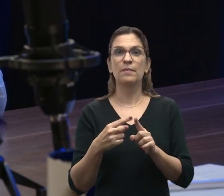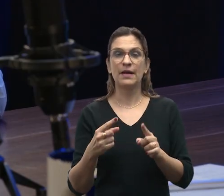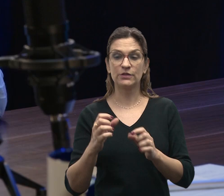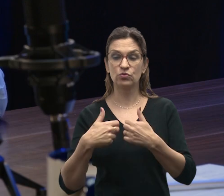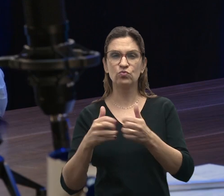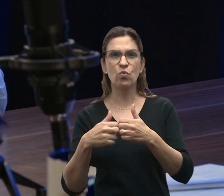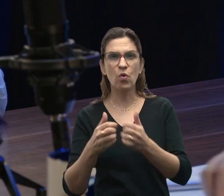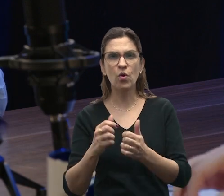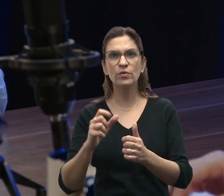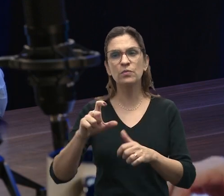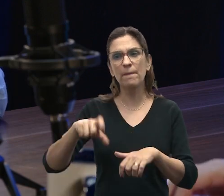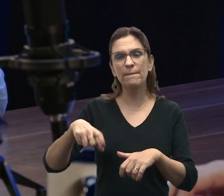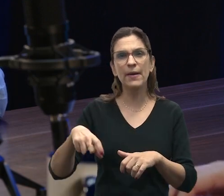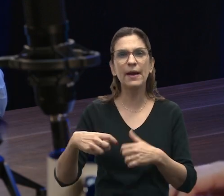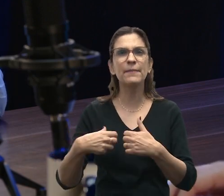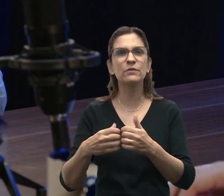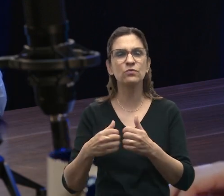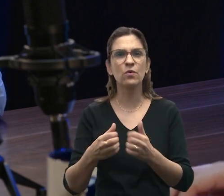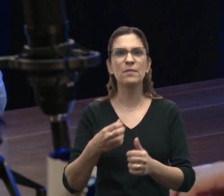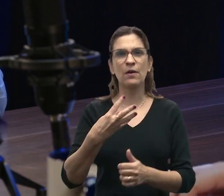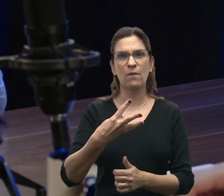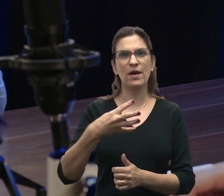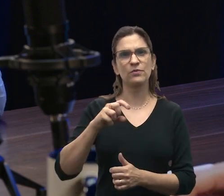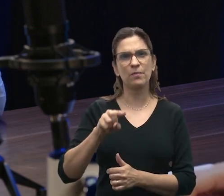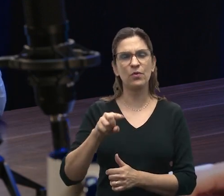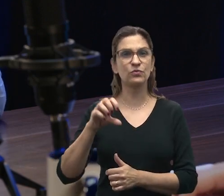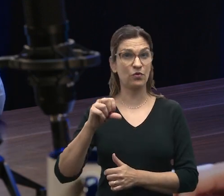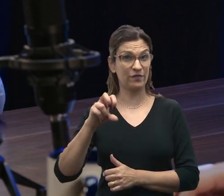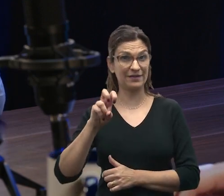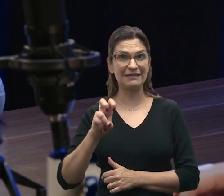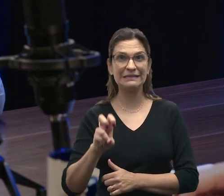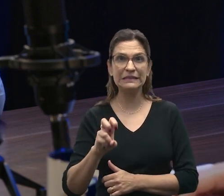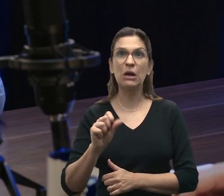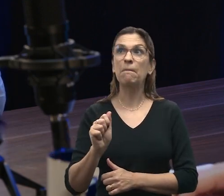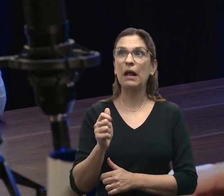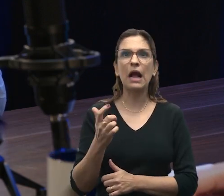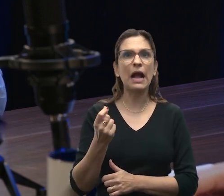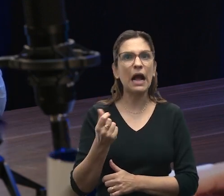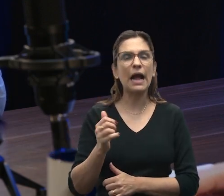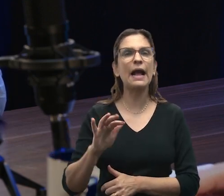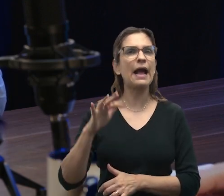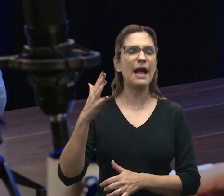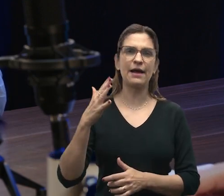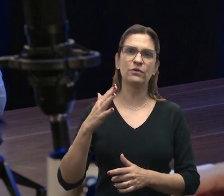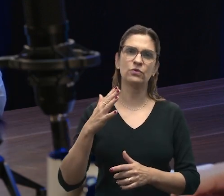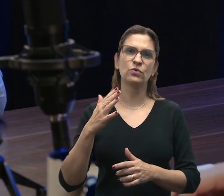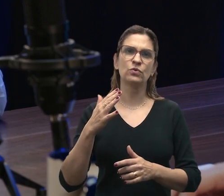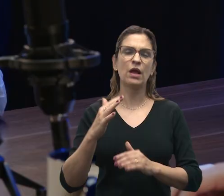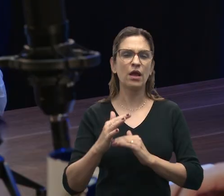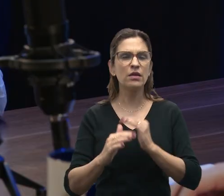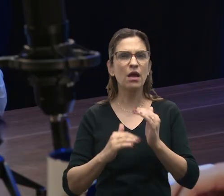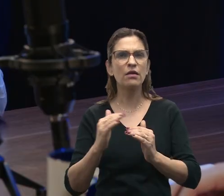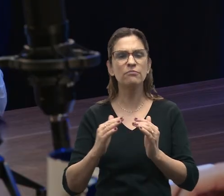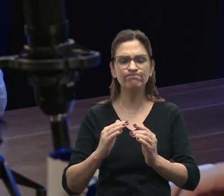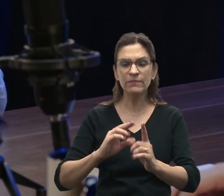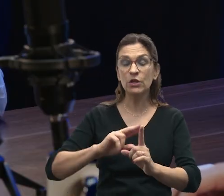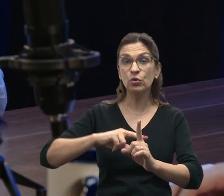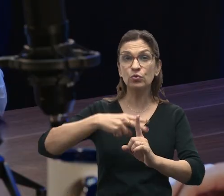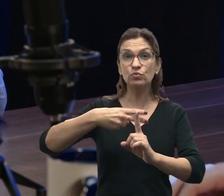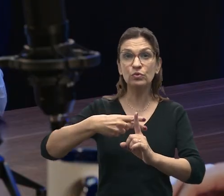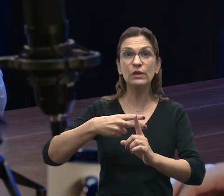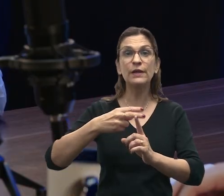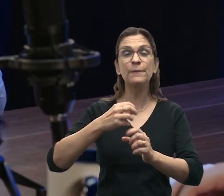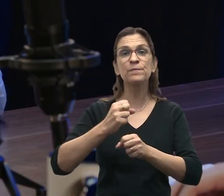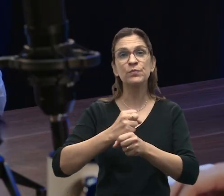de R$ 4,95. Ela é reajustada todos os anos do contrato. e nós começamos a perceber